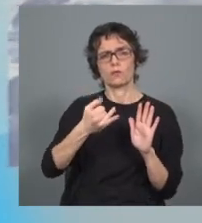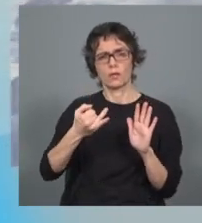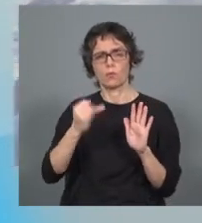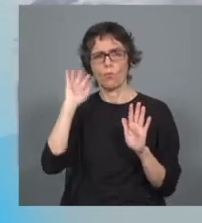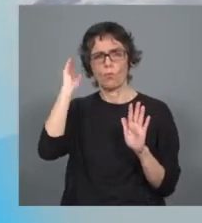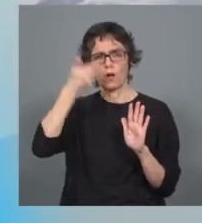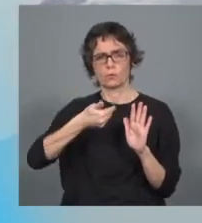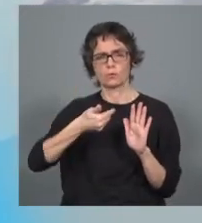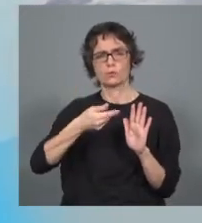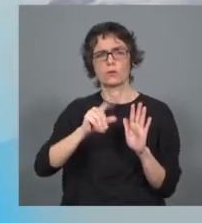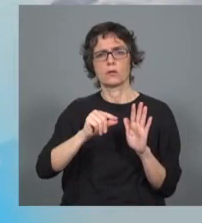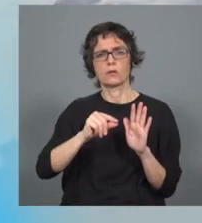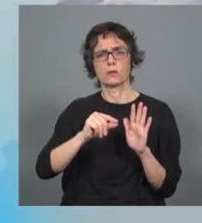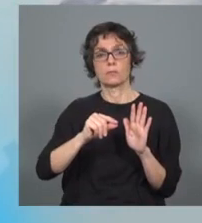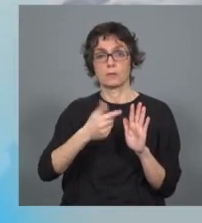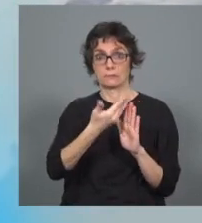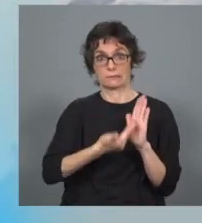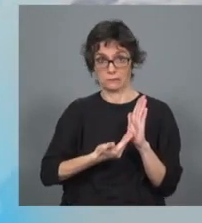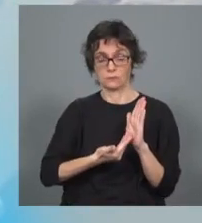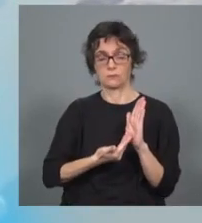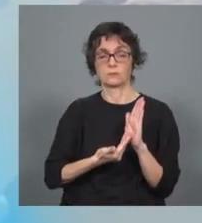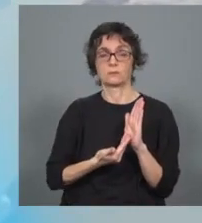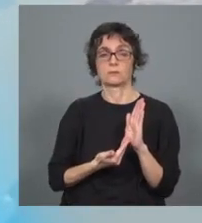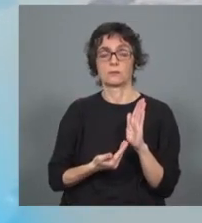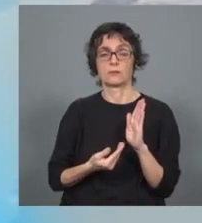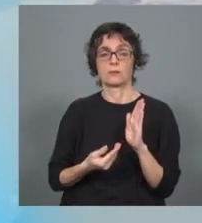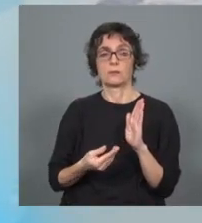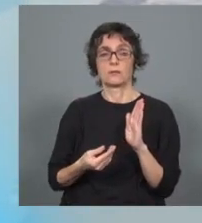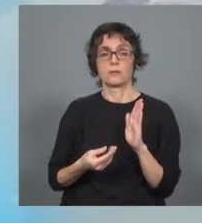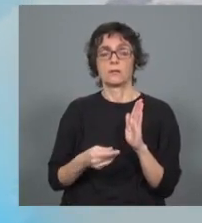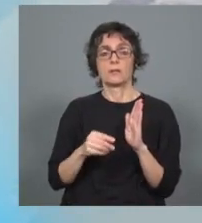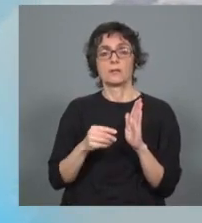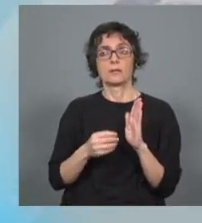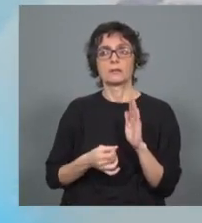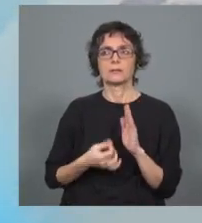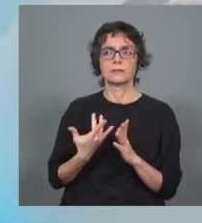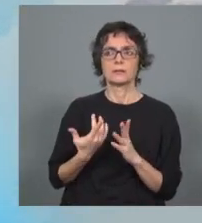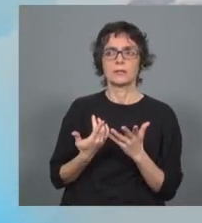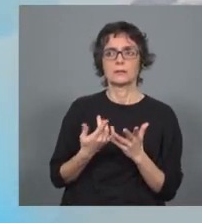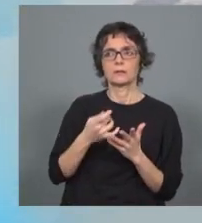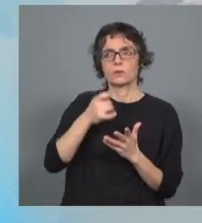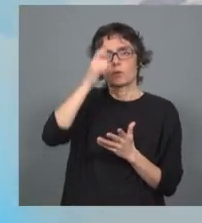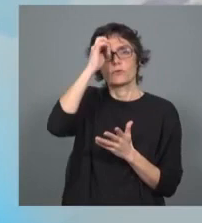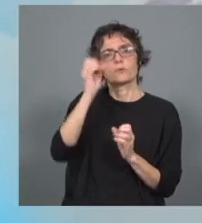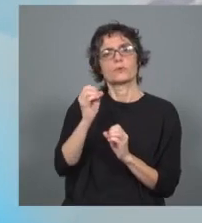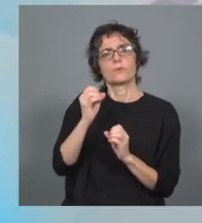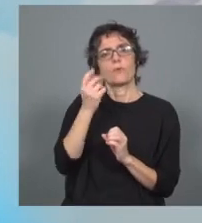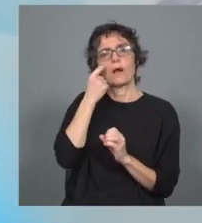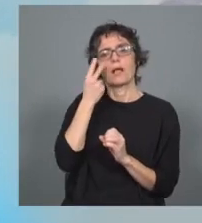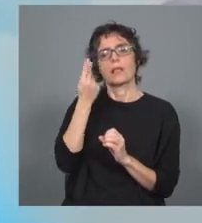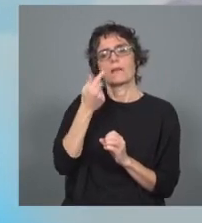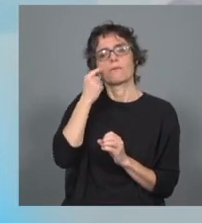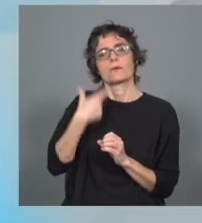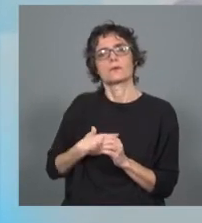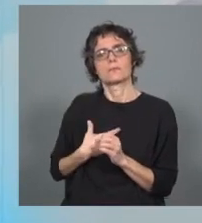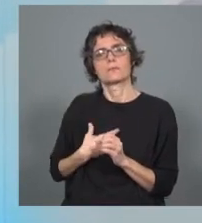disso, como se isso não bastasse, cria uma ofensa à dignidade da pessoa humana. Porquê? Porque